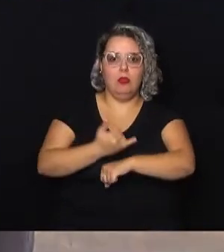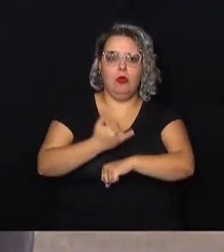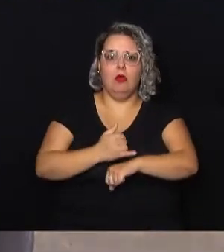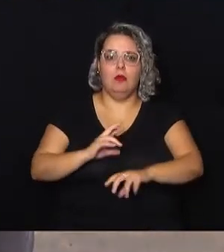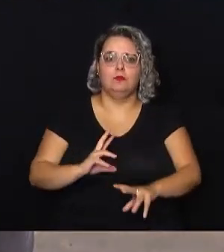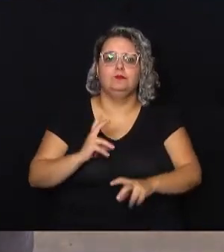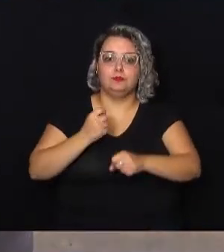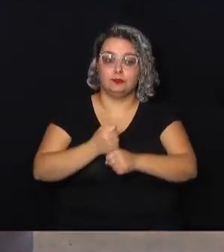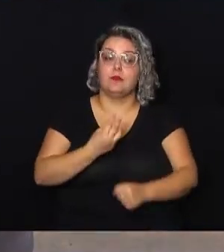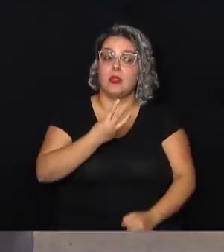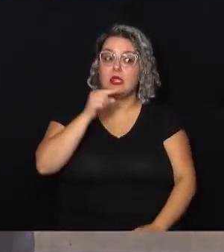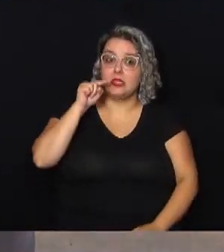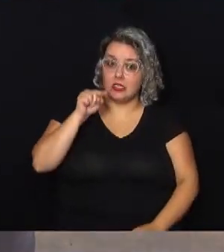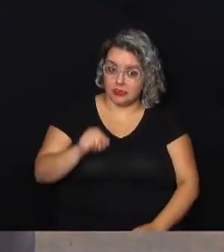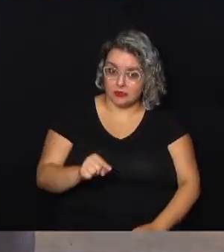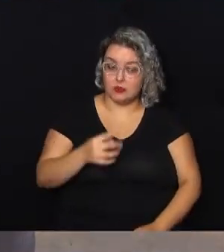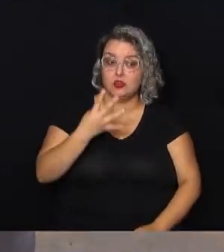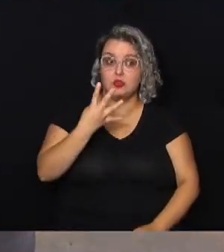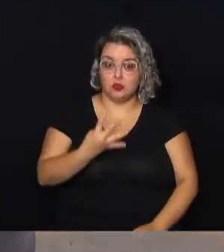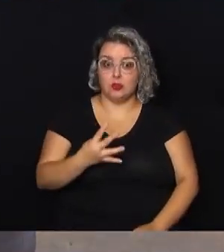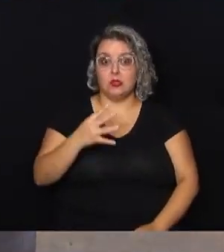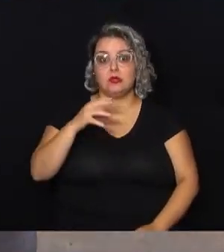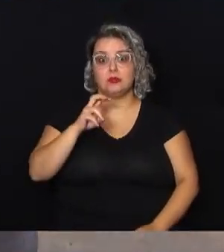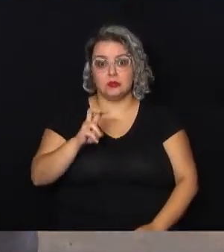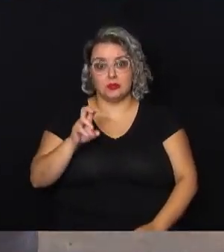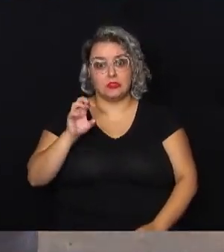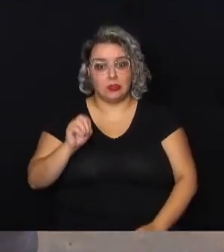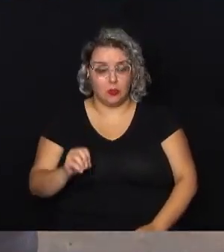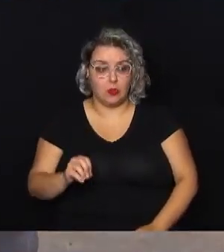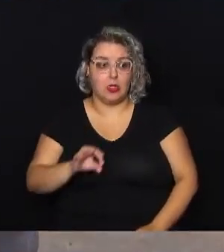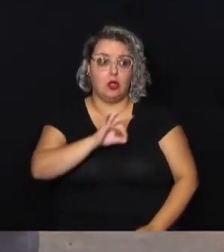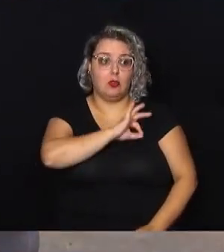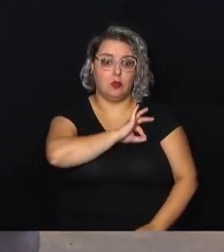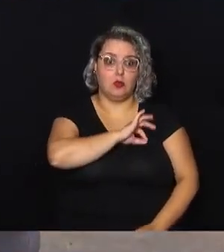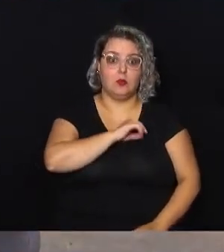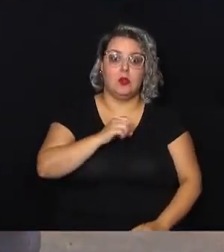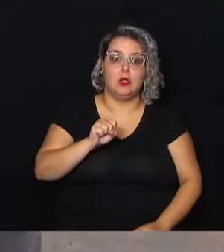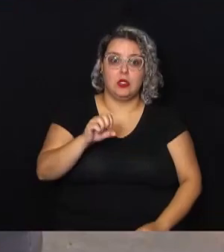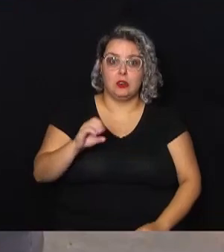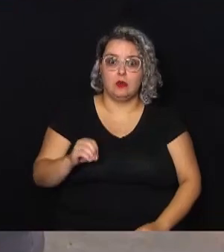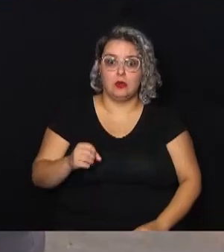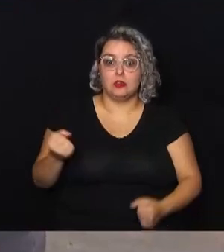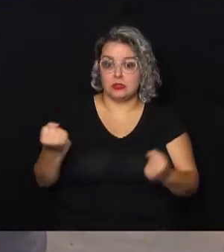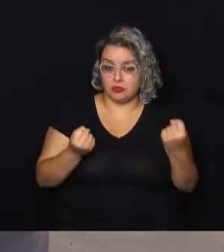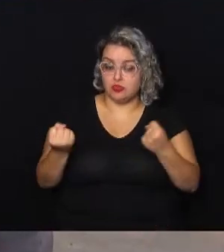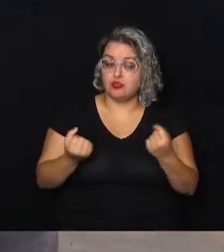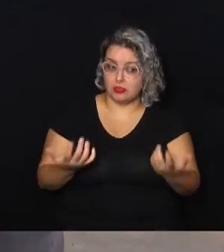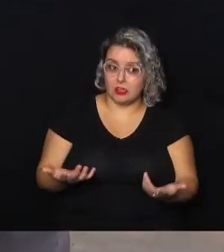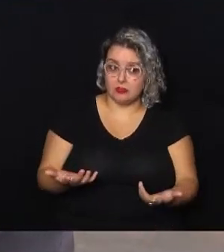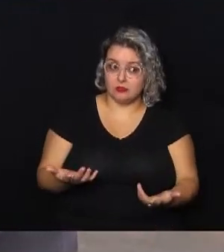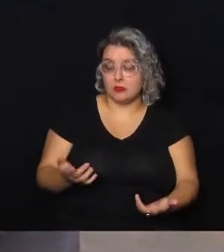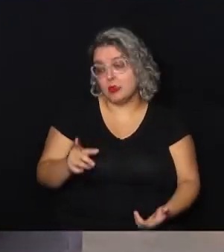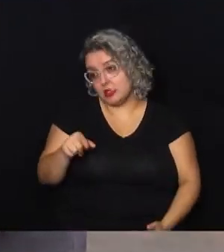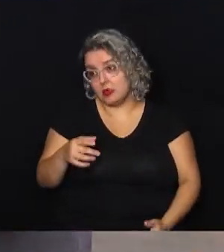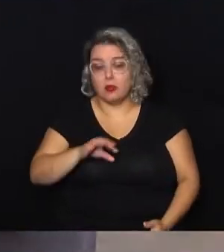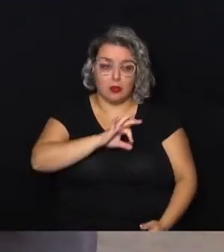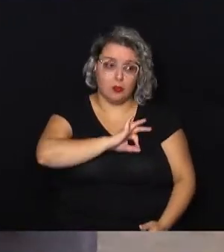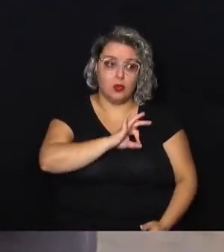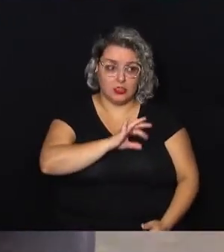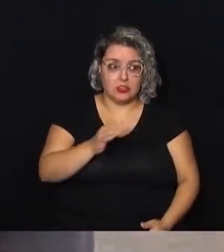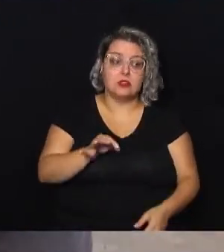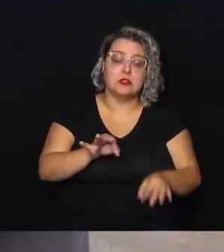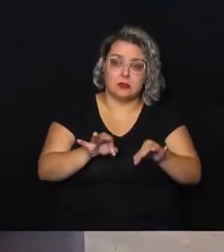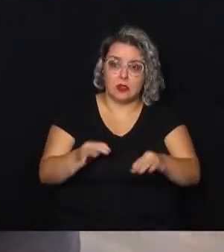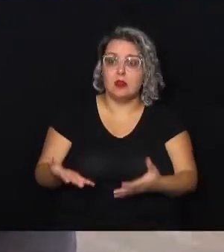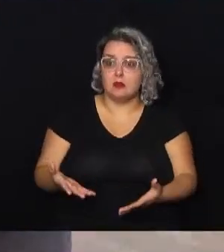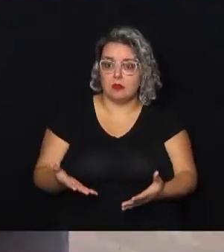de 3.400 policiais militares em 800 viaturas. Então, quer dizer, a polícia está totalmente preparada